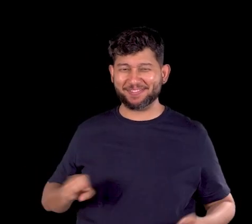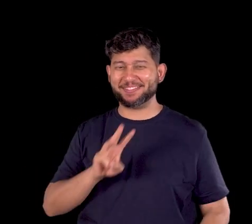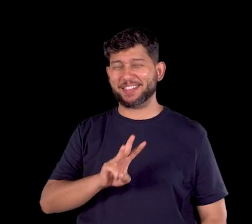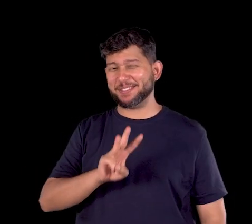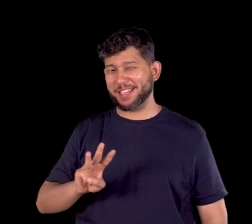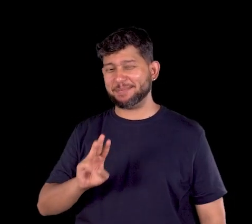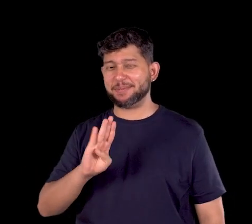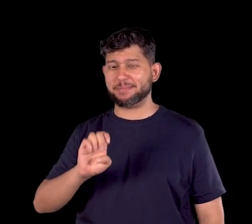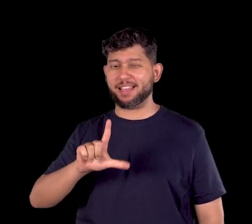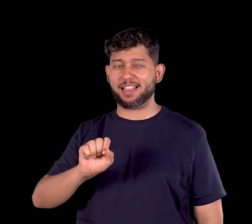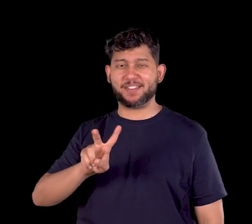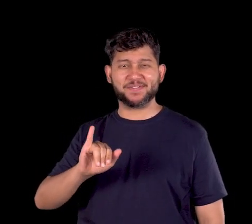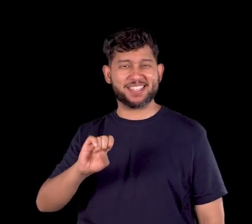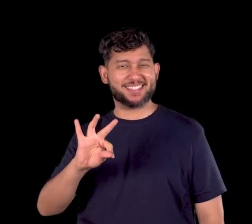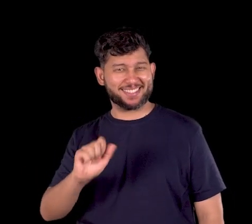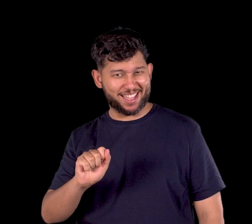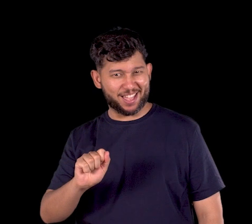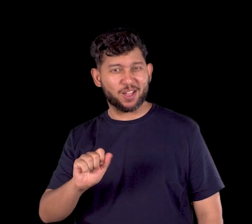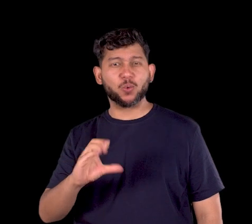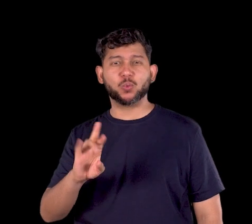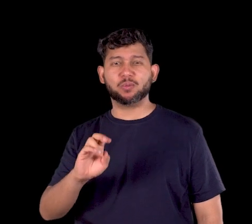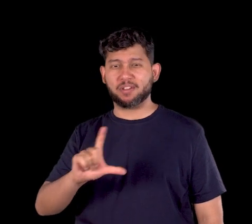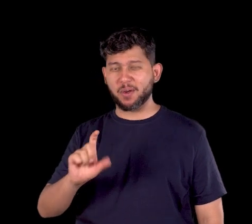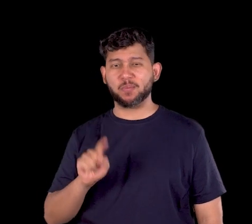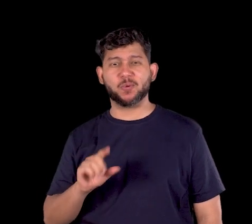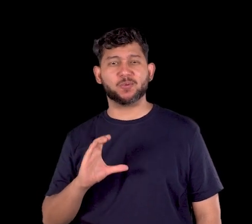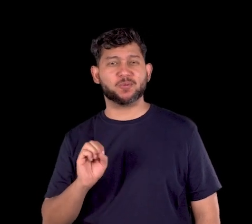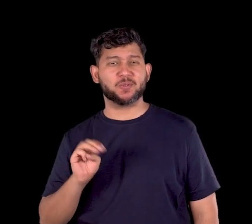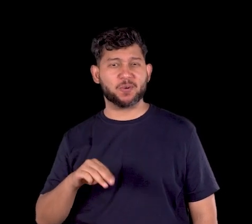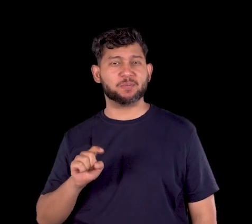acessível, cartilhas pedagógicas, entre outros, visite o nosso site